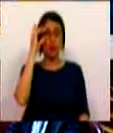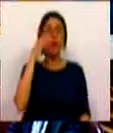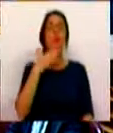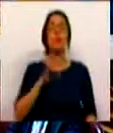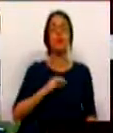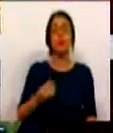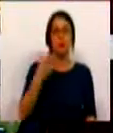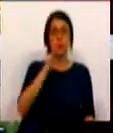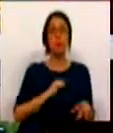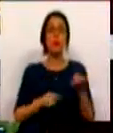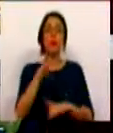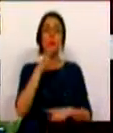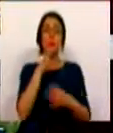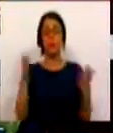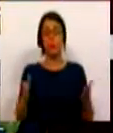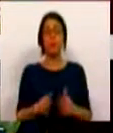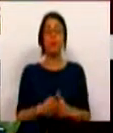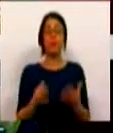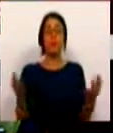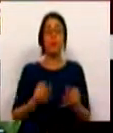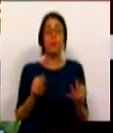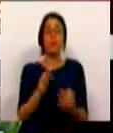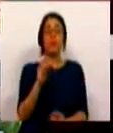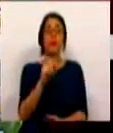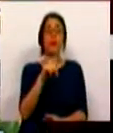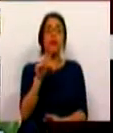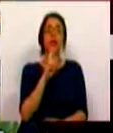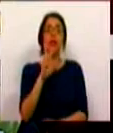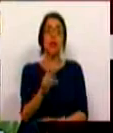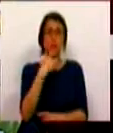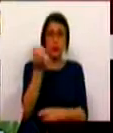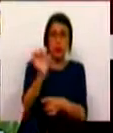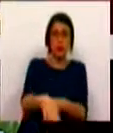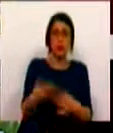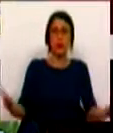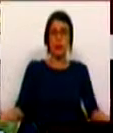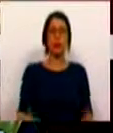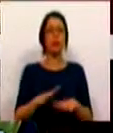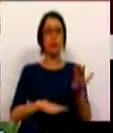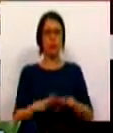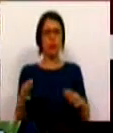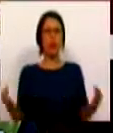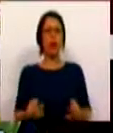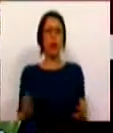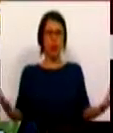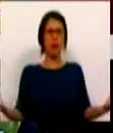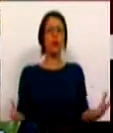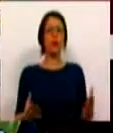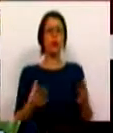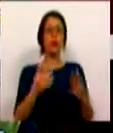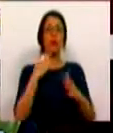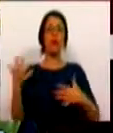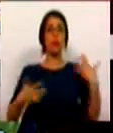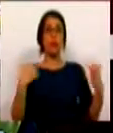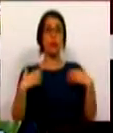Muito obrigado, Sr. Presidente. Sr. Deputado António Salles, é óbvio que a resposta só pode ser outra, que sim, está a ser feito, apesar, enfim, da